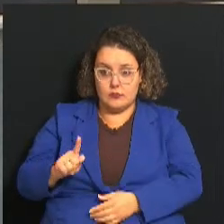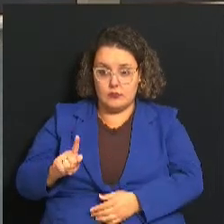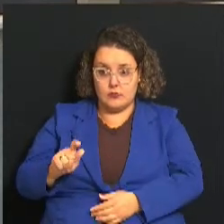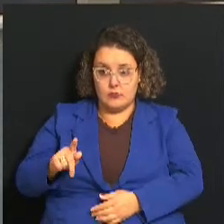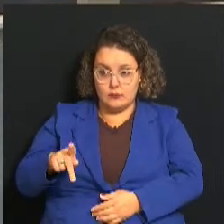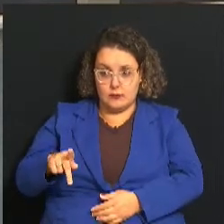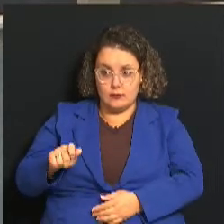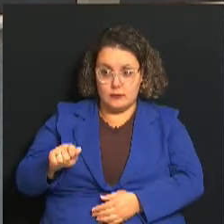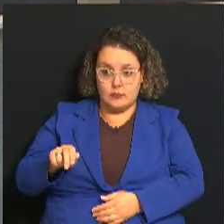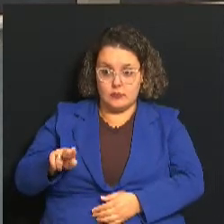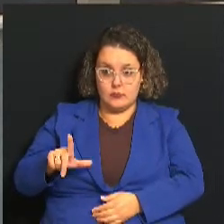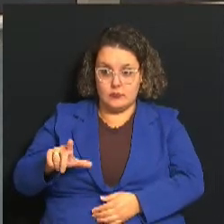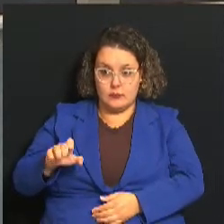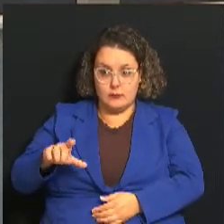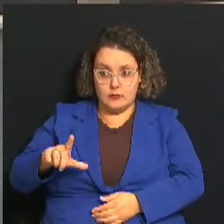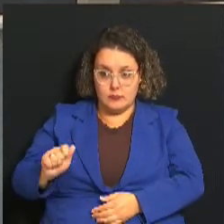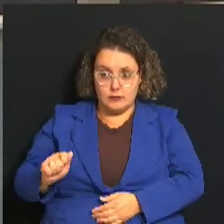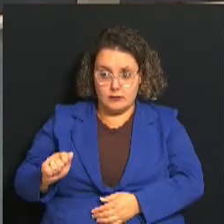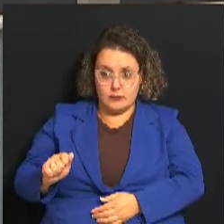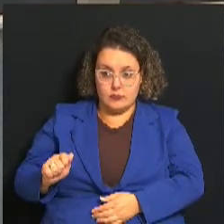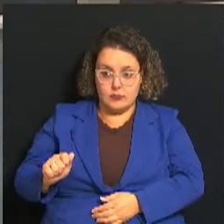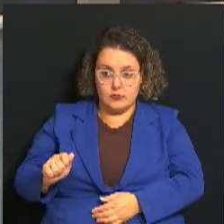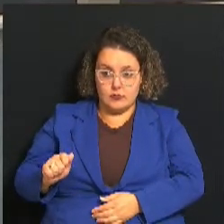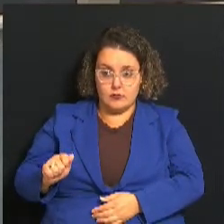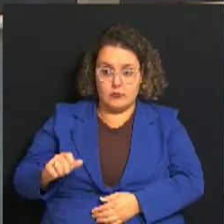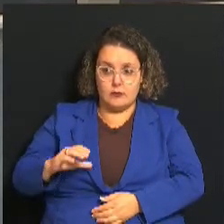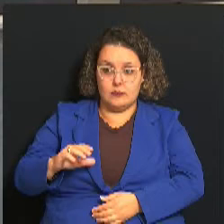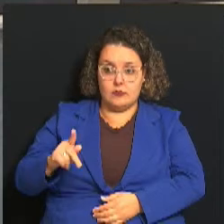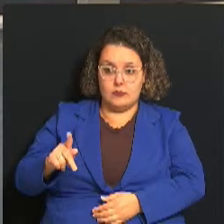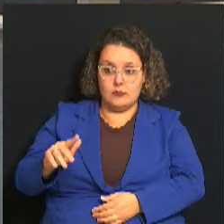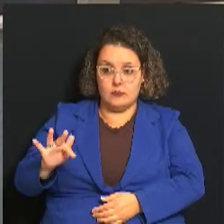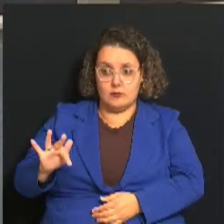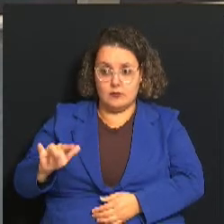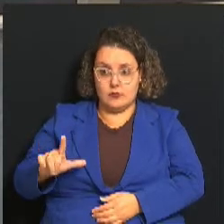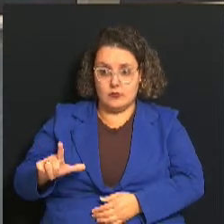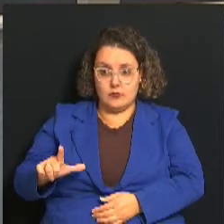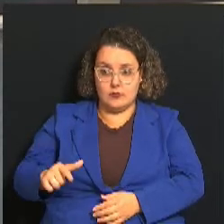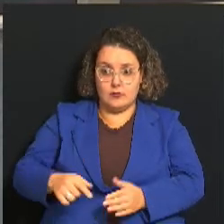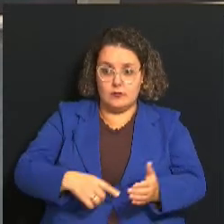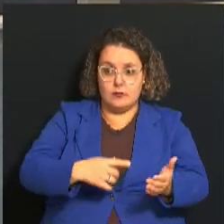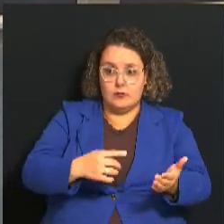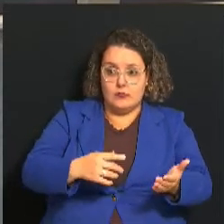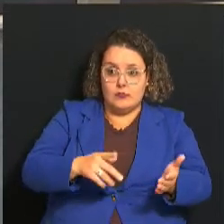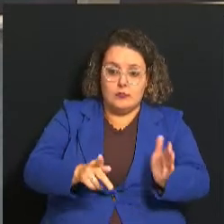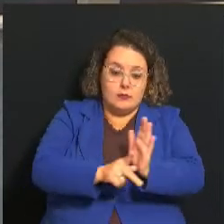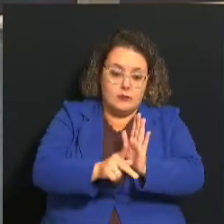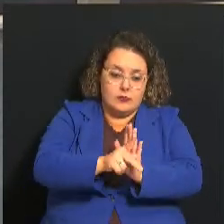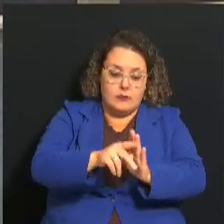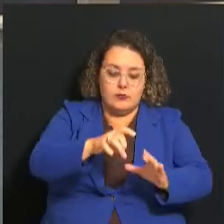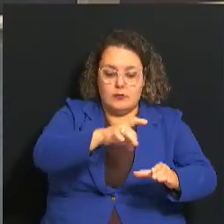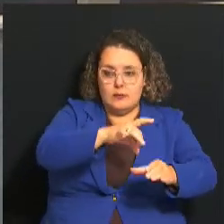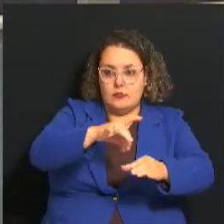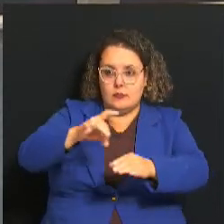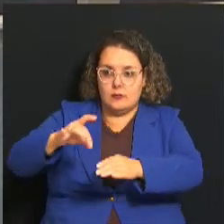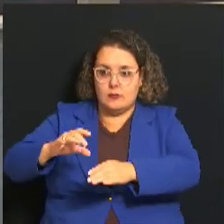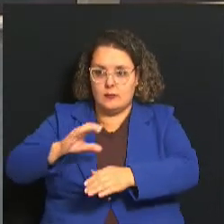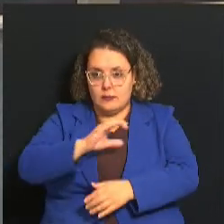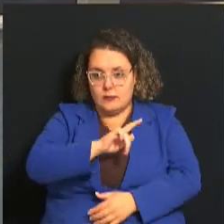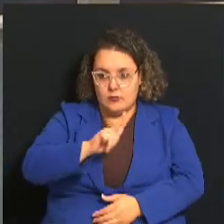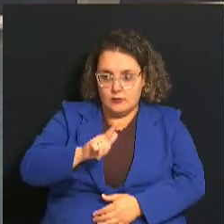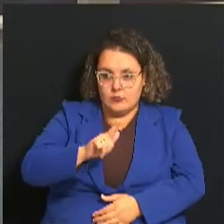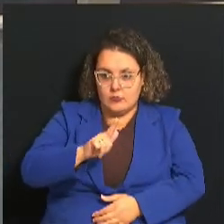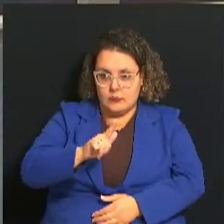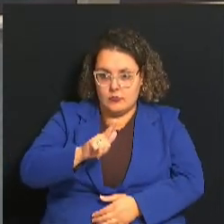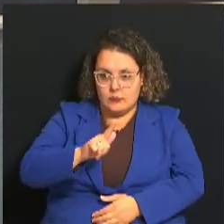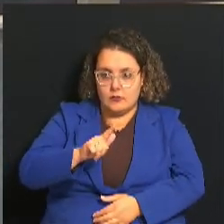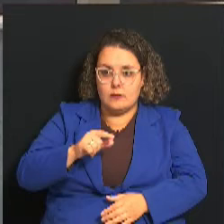chamado CPFL. Aí o Paulela mostra um projeto de plantio de árvore no Campo Grande, que é bom vocês se aprofundar